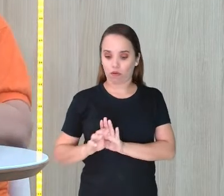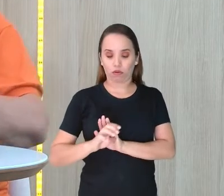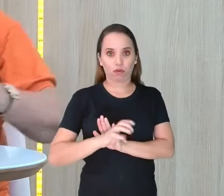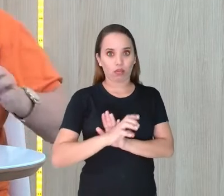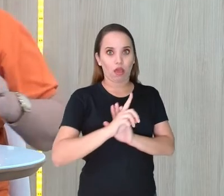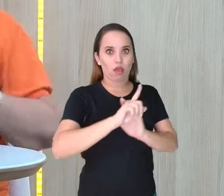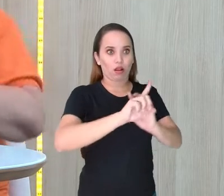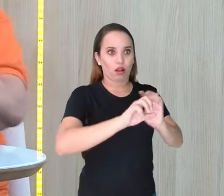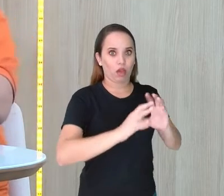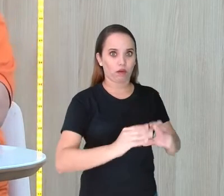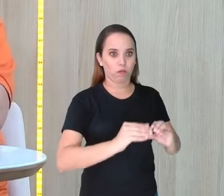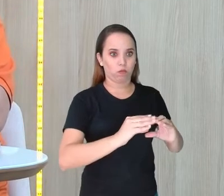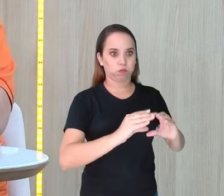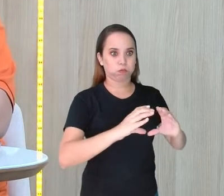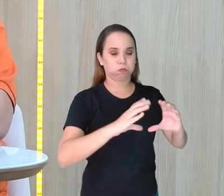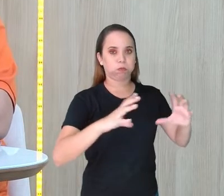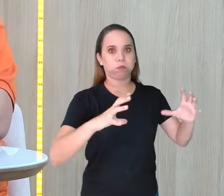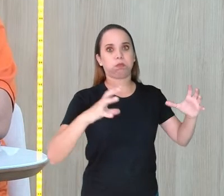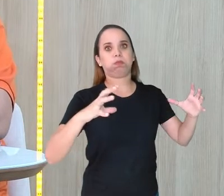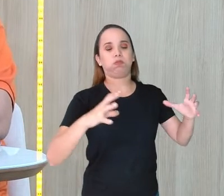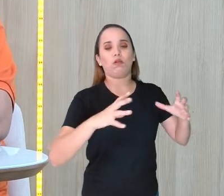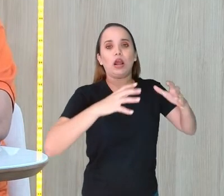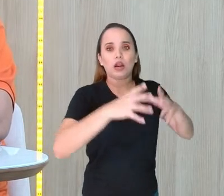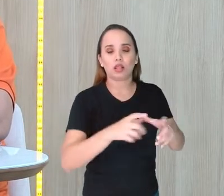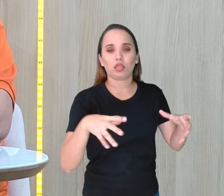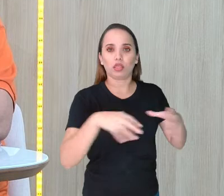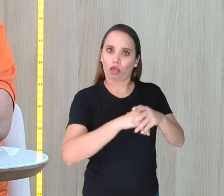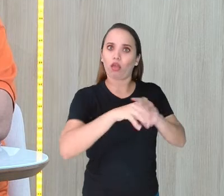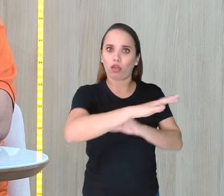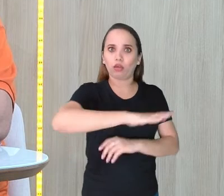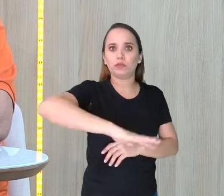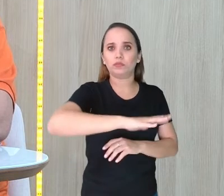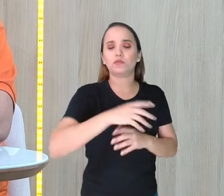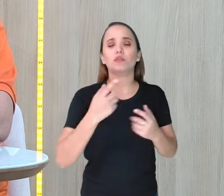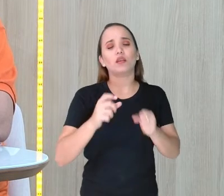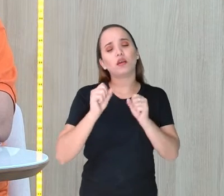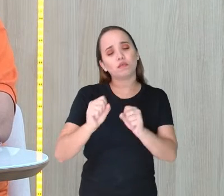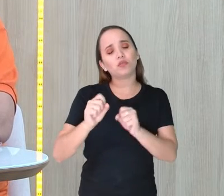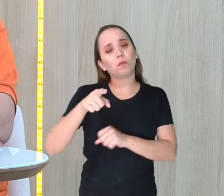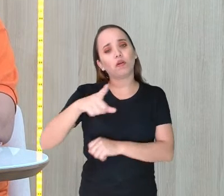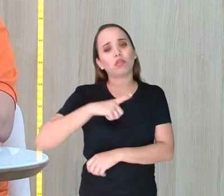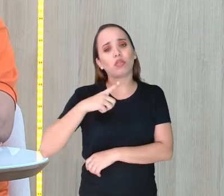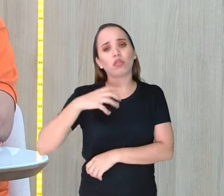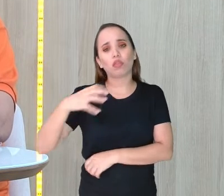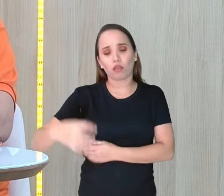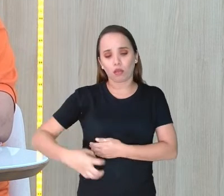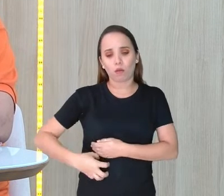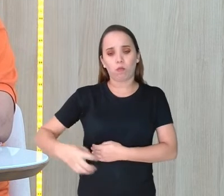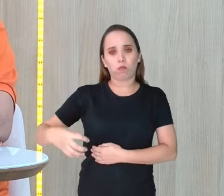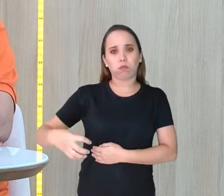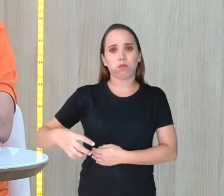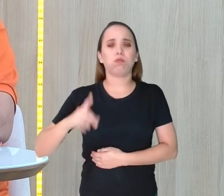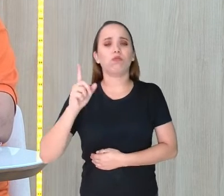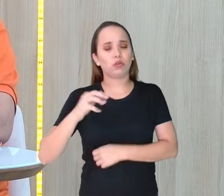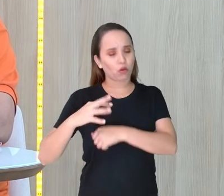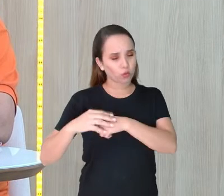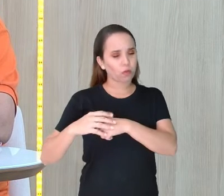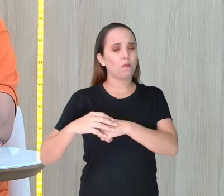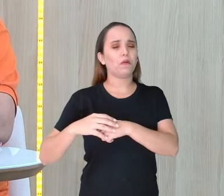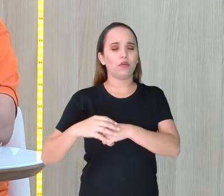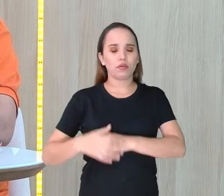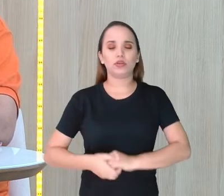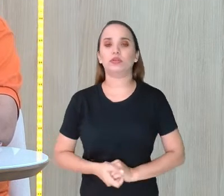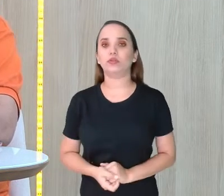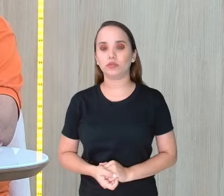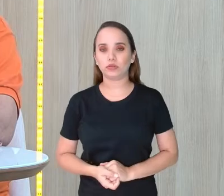estão aí no entorno desse recipiente é muito grande e pode trazer essas infecções, que são esse desconforto aí, a questão do